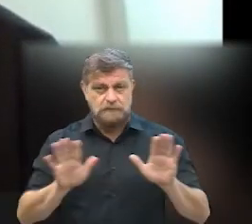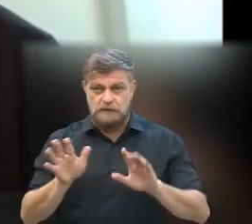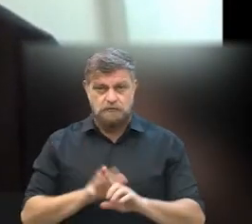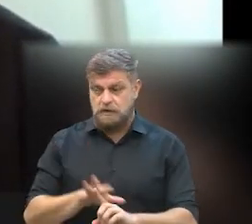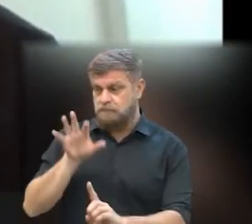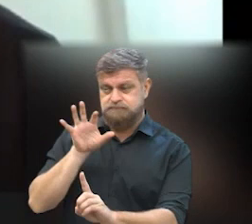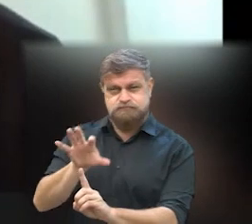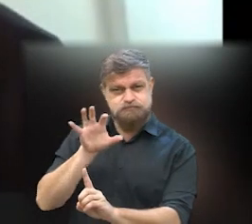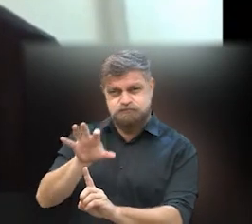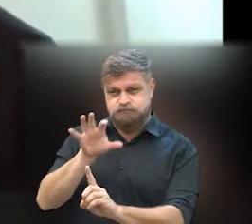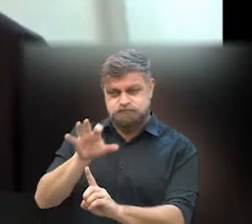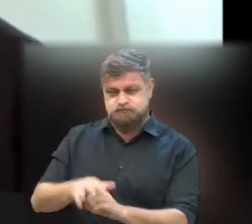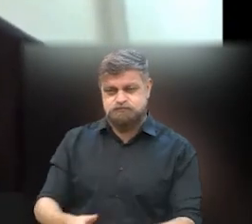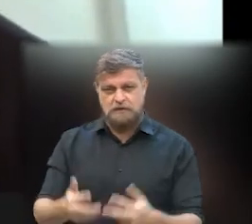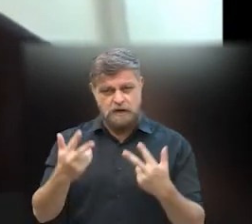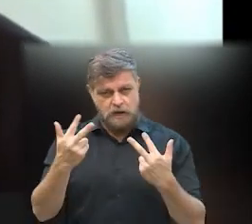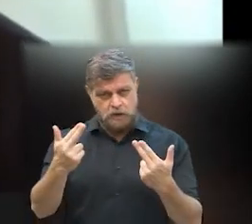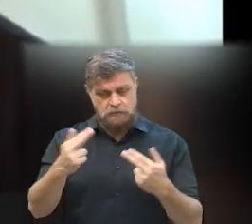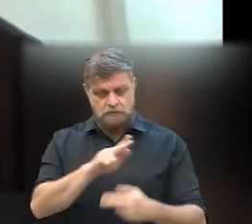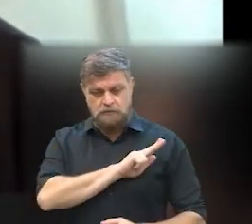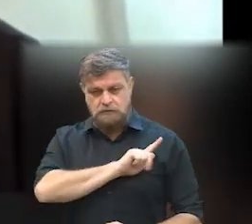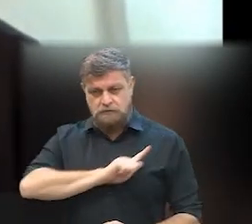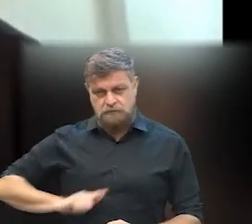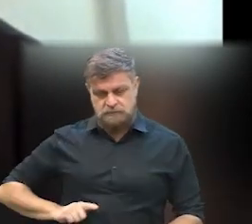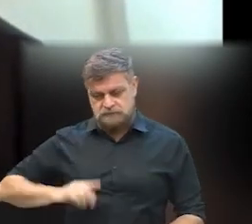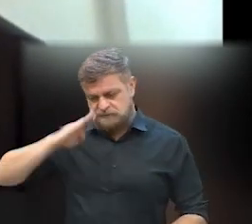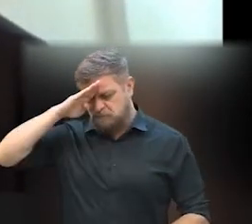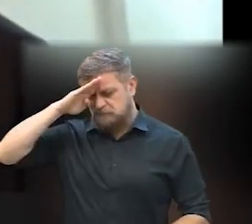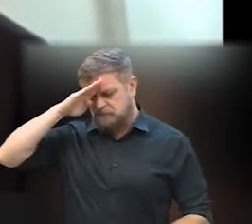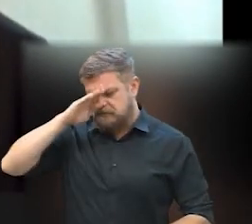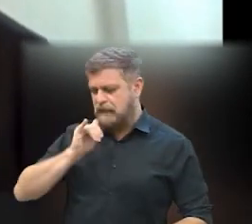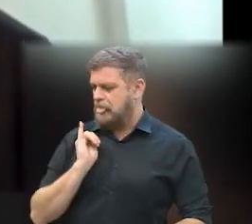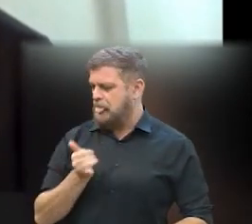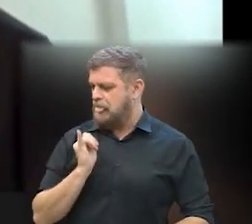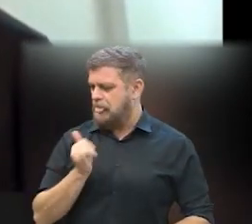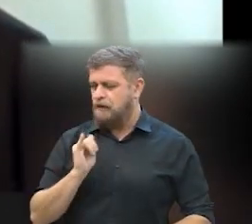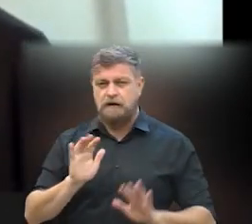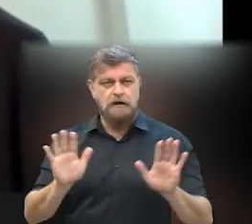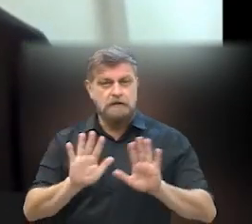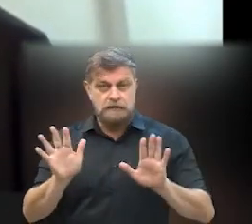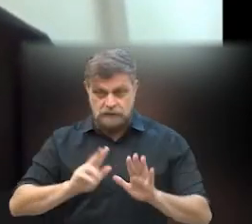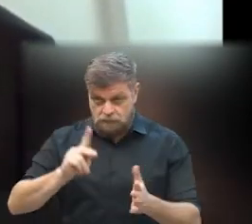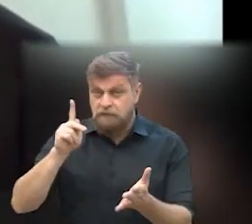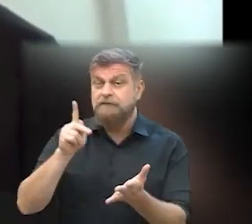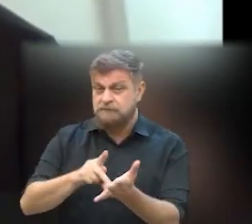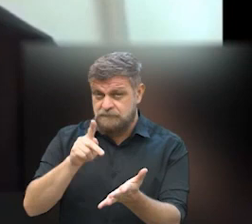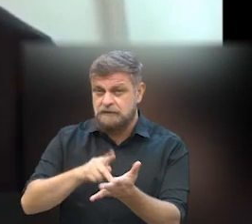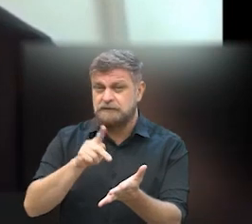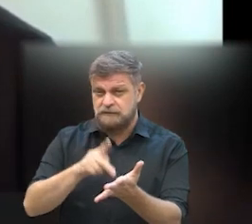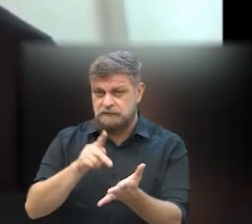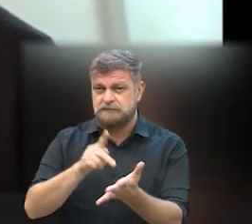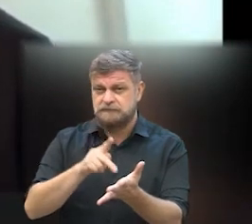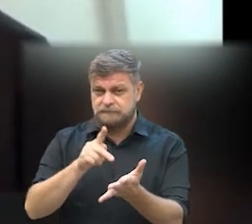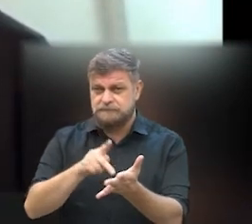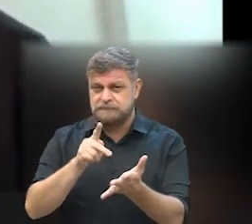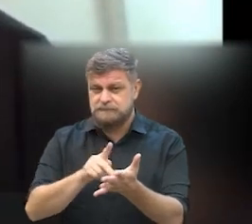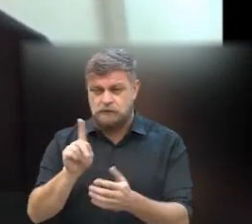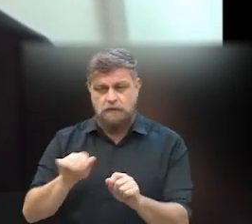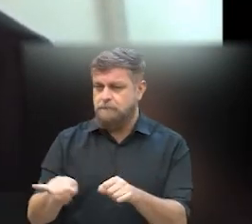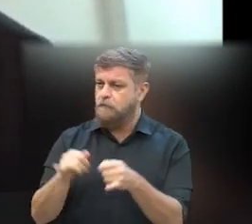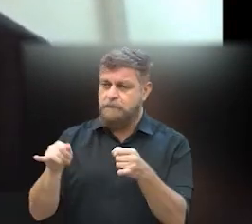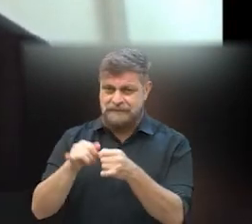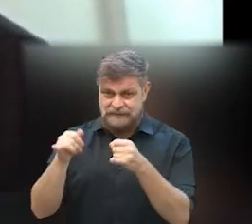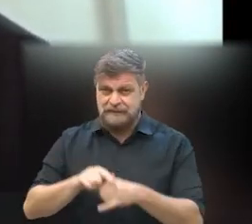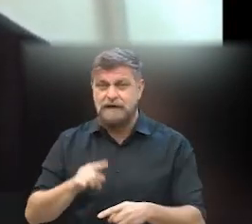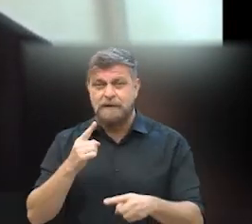Isso não é terrorismo, como disse recentemente o presidente da República. Isso é realidade, é verdade,